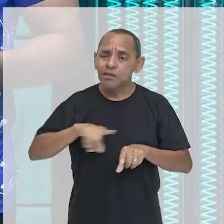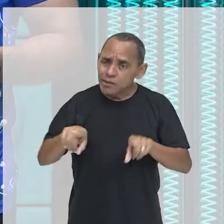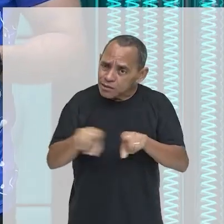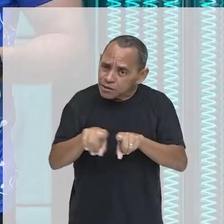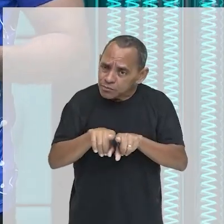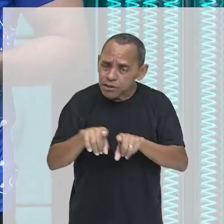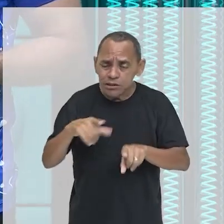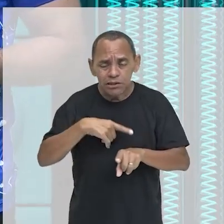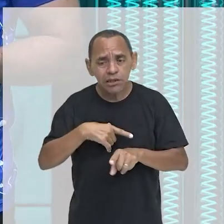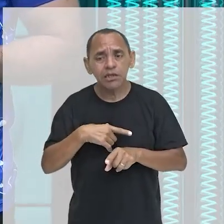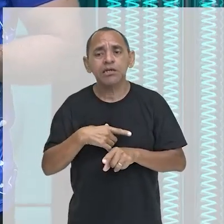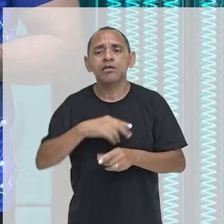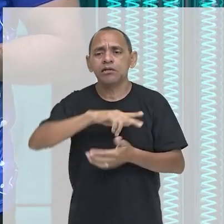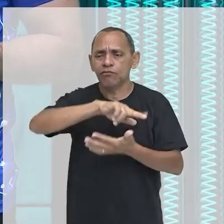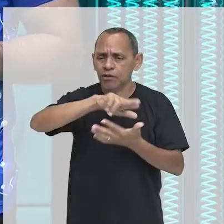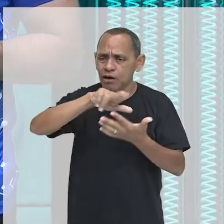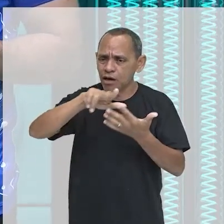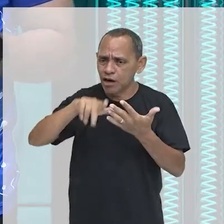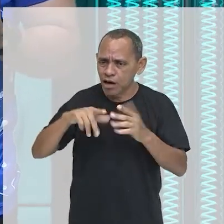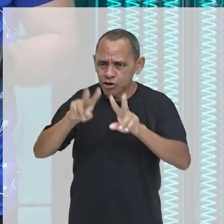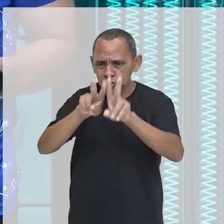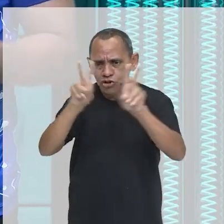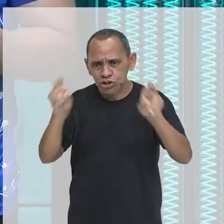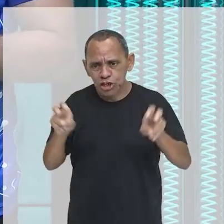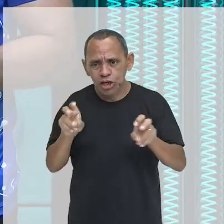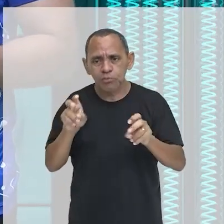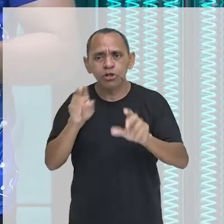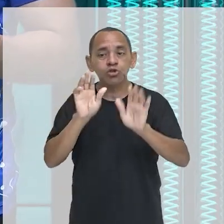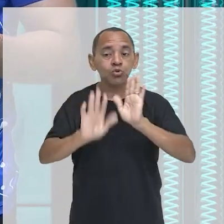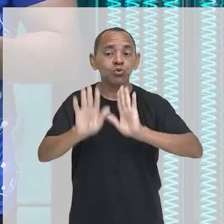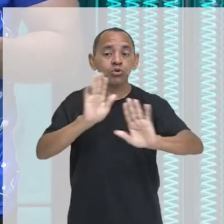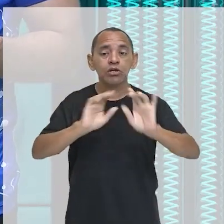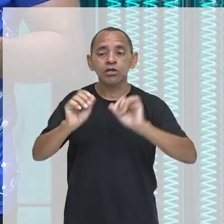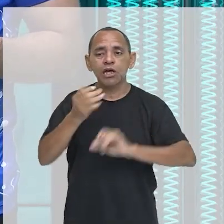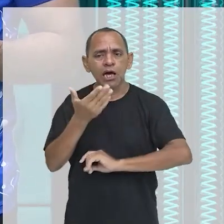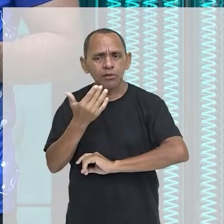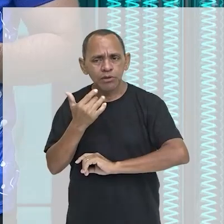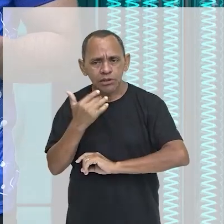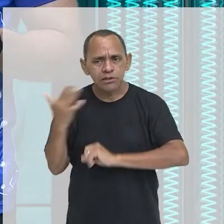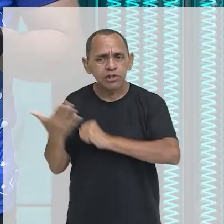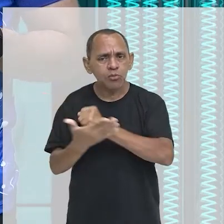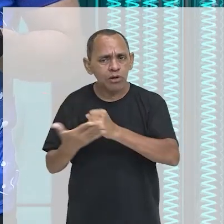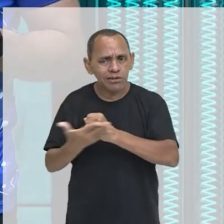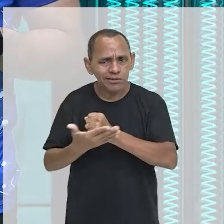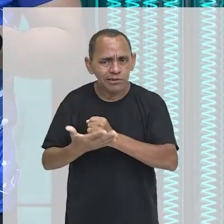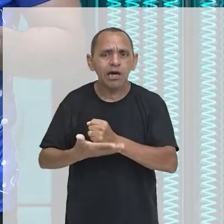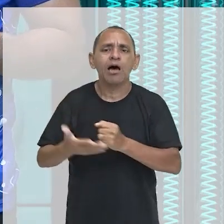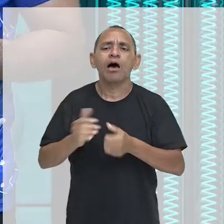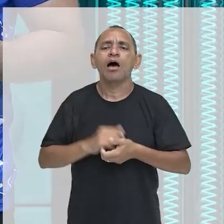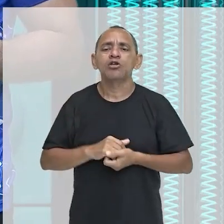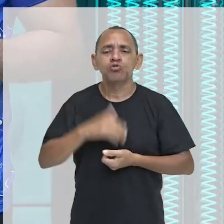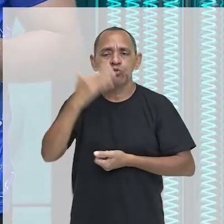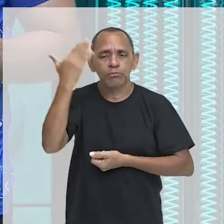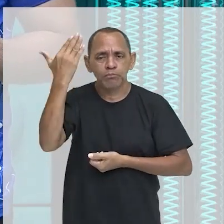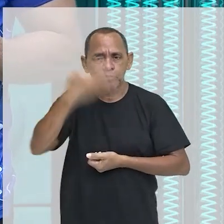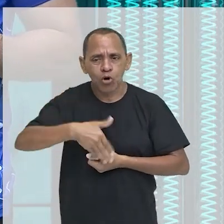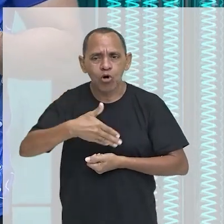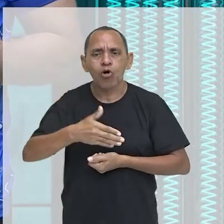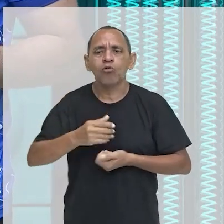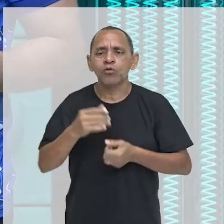também. Então, cuidado, né, com a argumentação. Sempre esteja baseado em fatos, em questões que